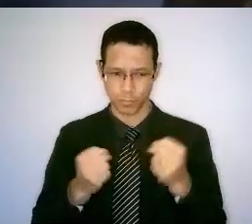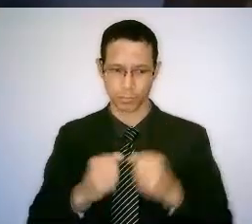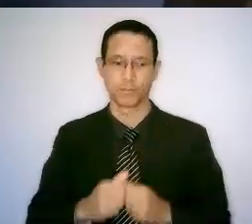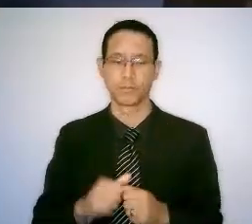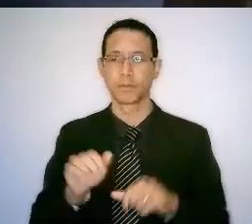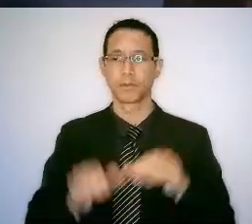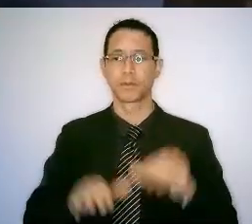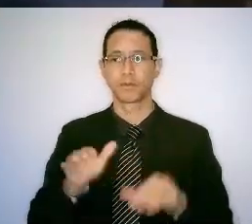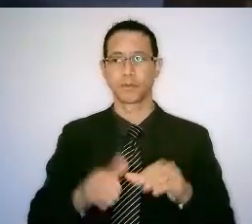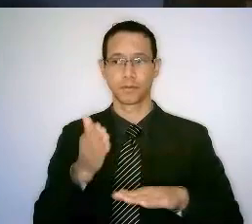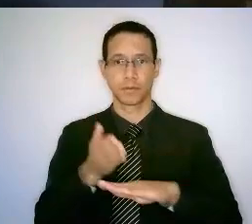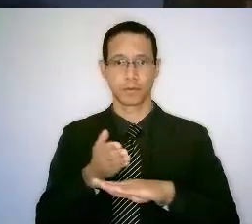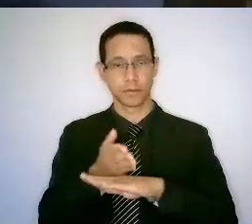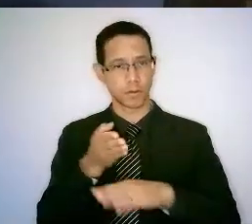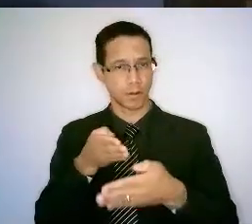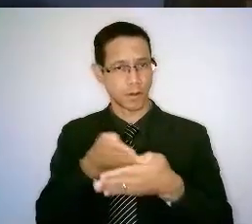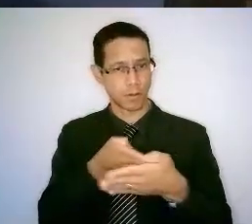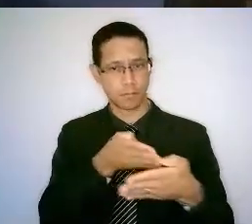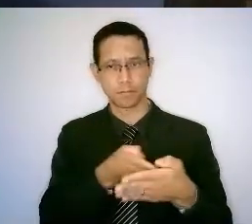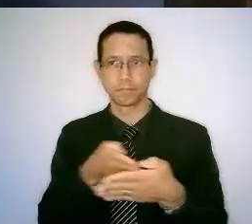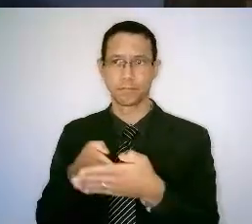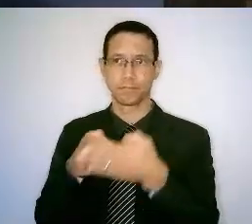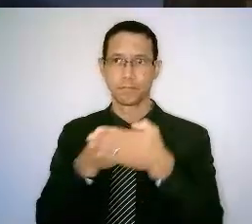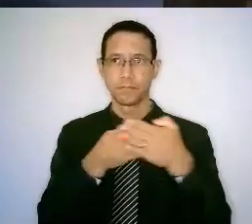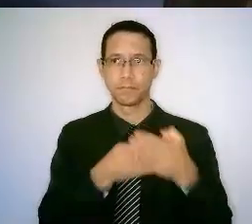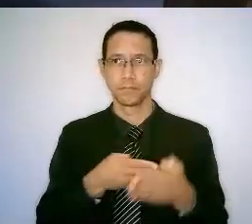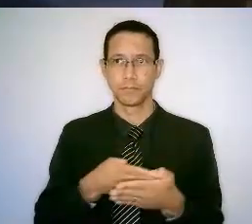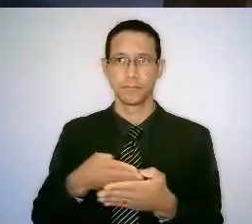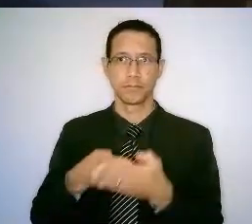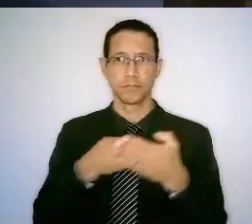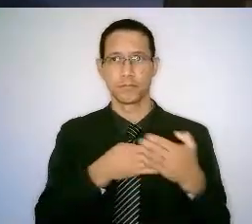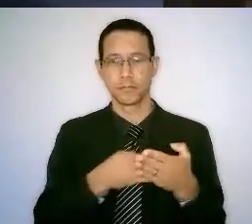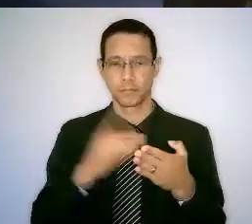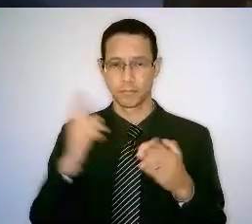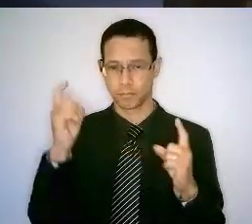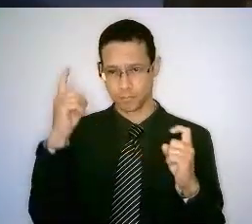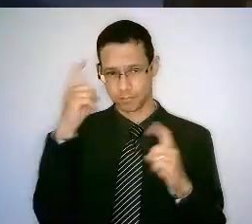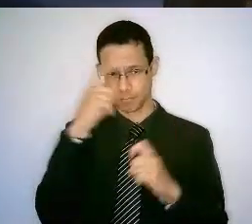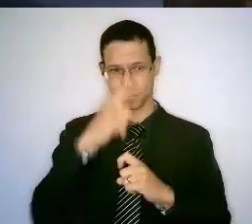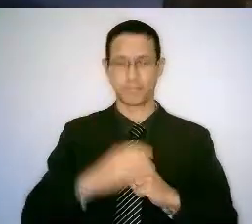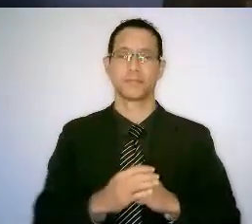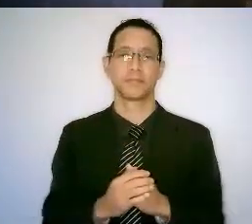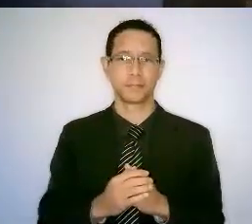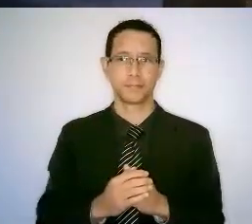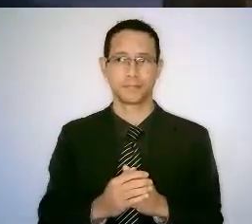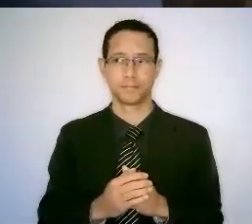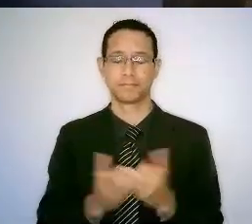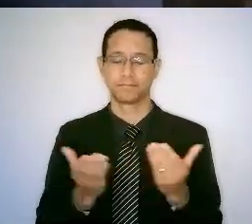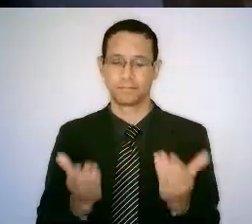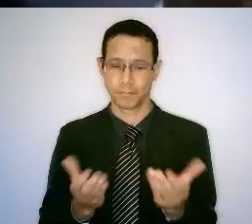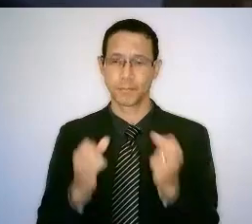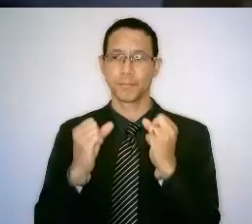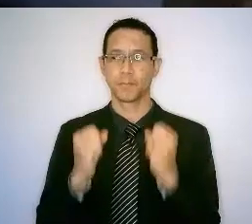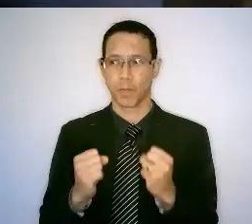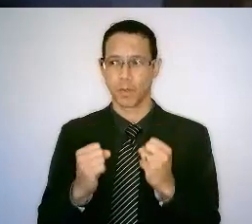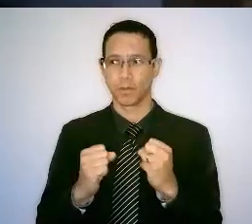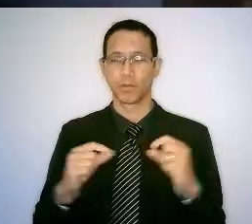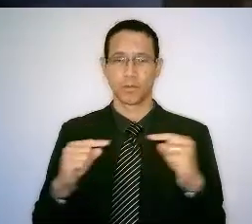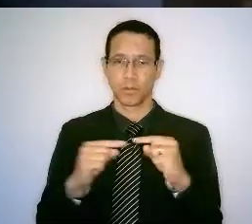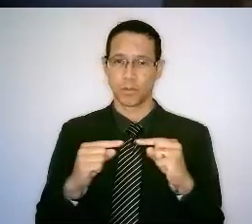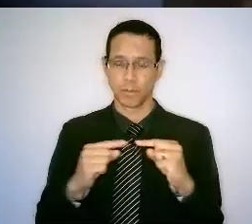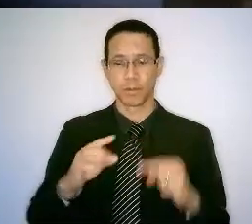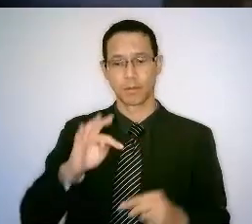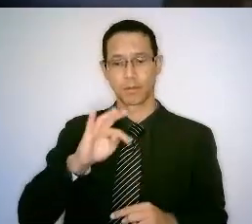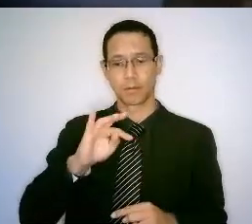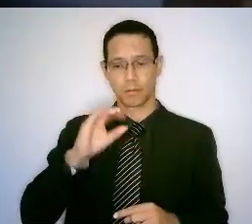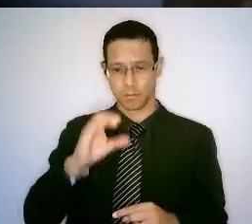há entraves que limitam ou dificultam isso. E aí é justamente onde pode entrar o CNJ